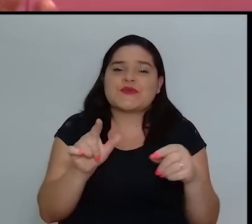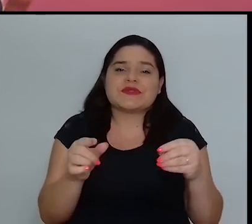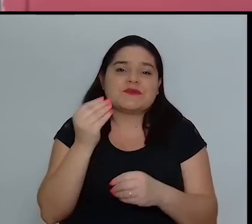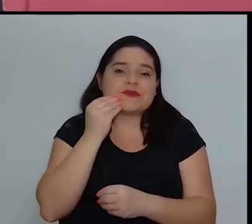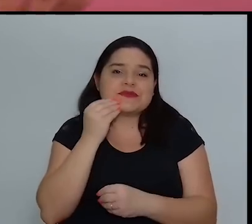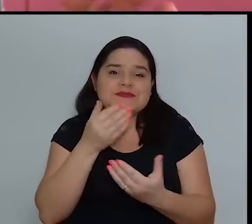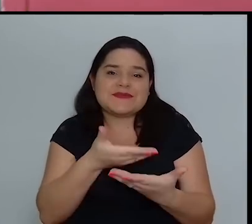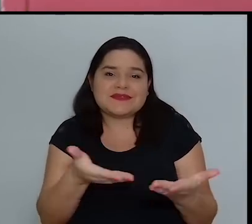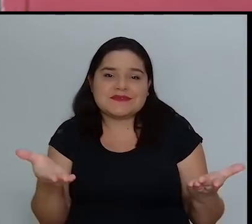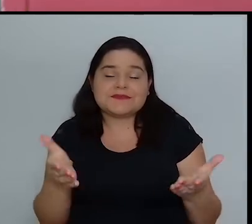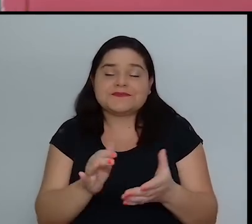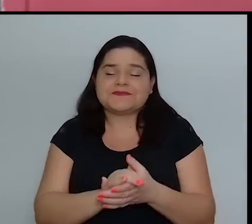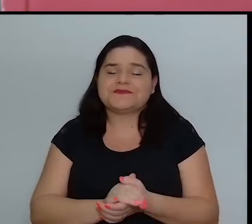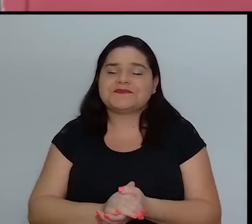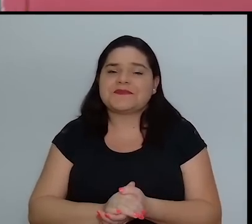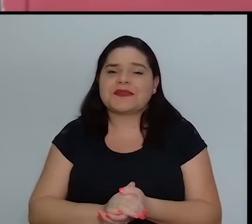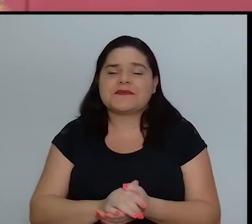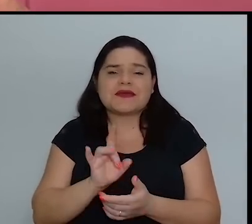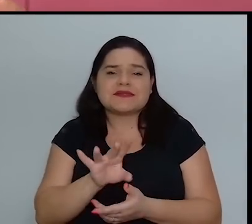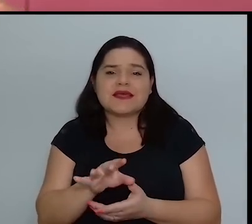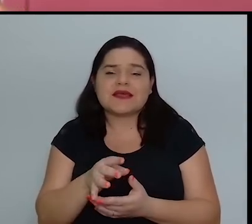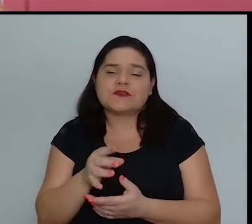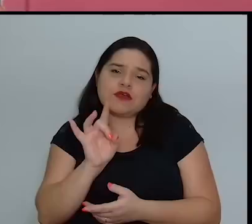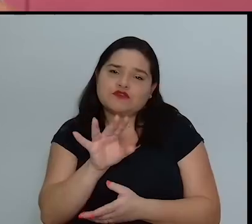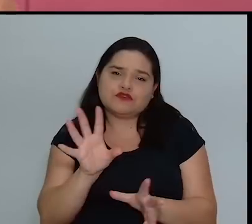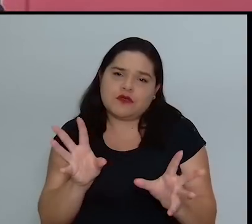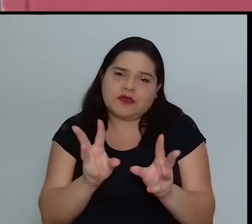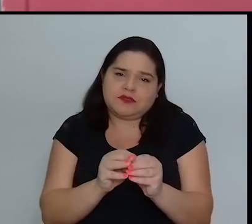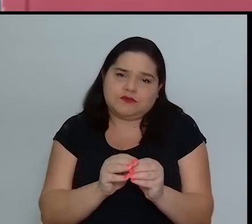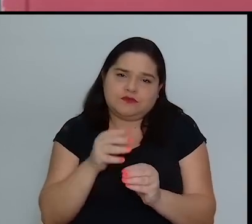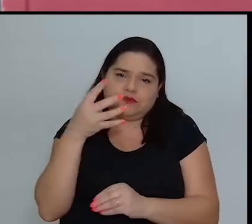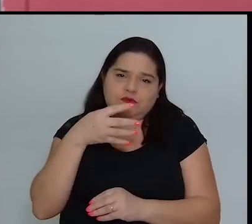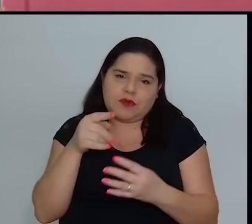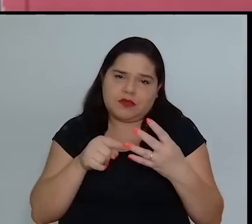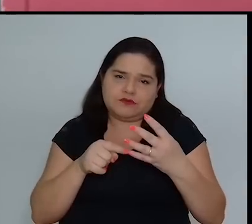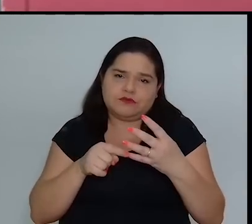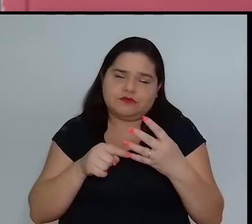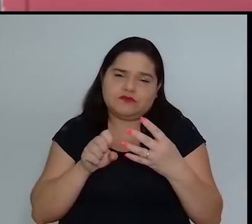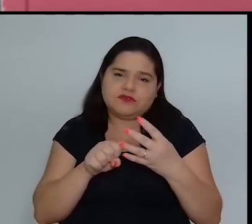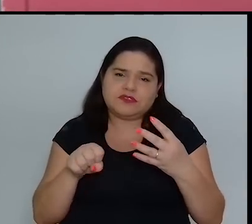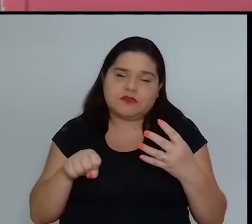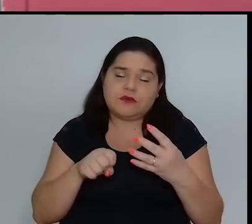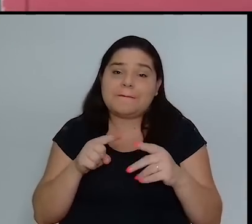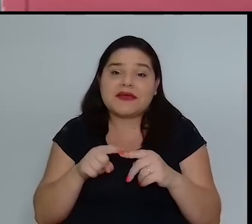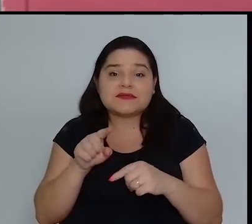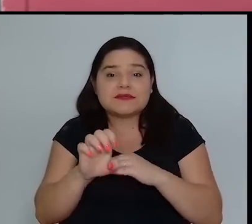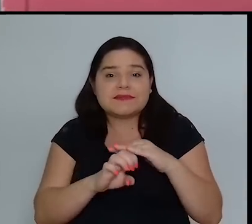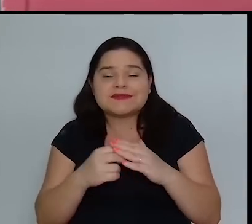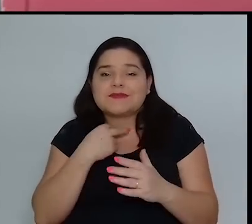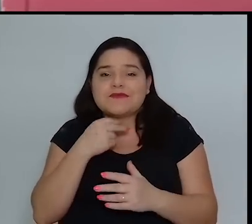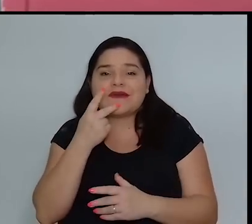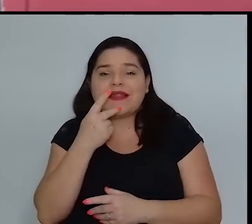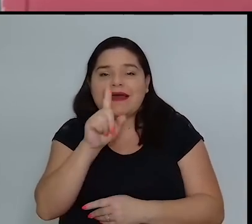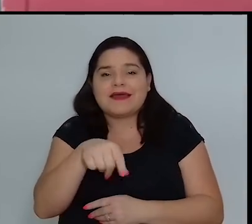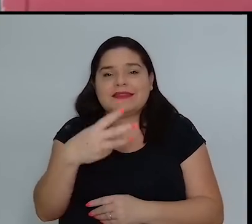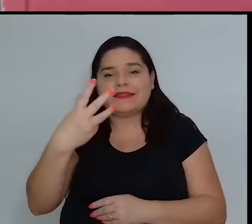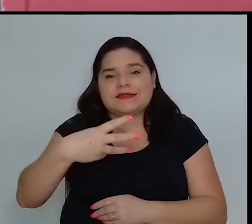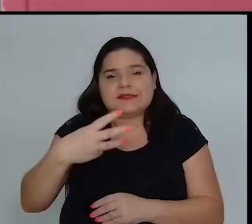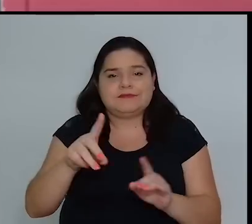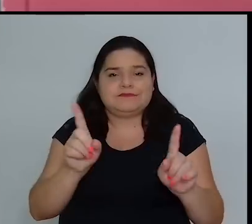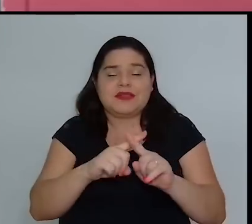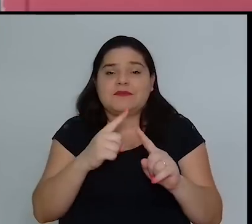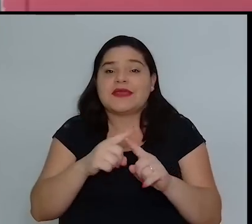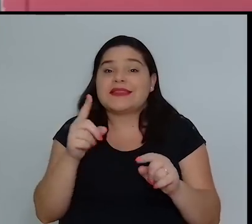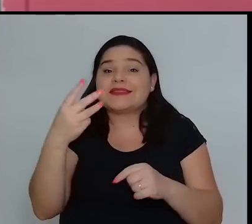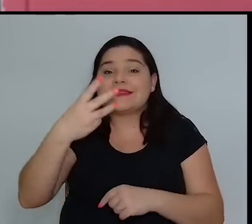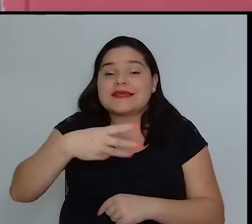aqui é só para te dizer que é pensar que as as organizações sociais que estão naquele lugar não pode ser chamada de terceiro setor que o terceiro